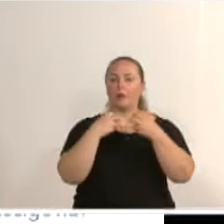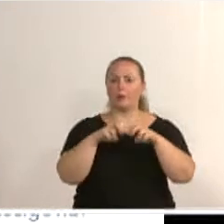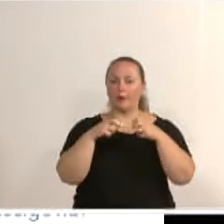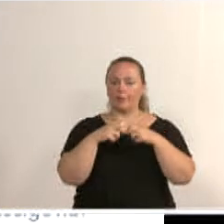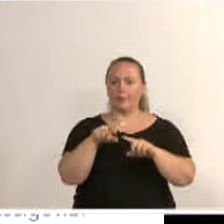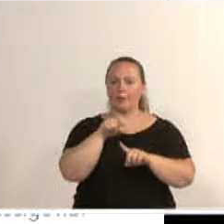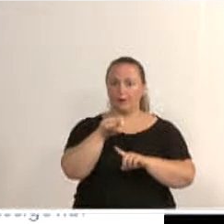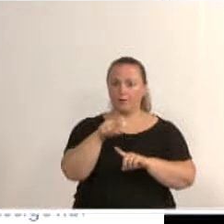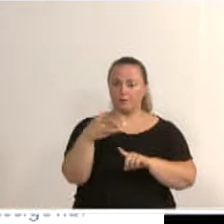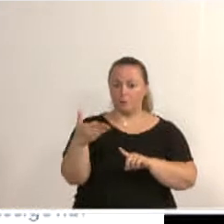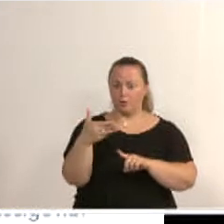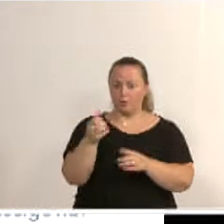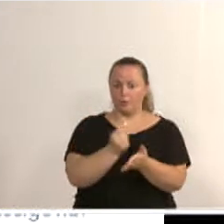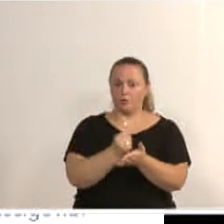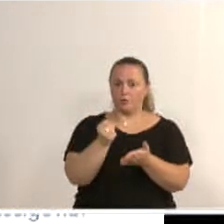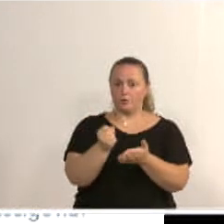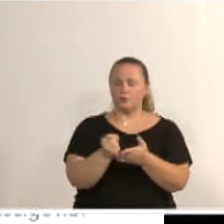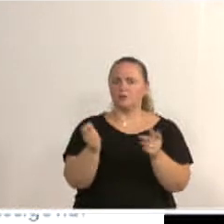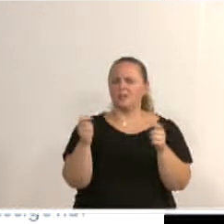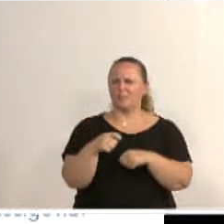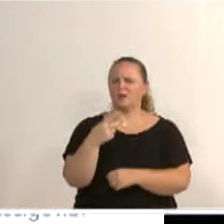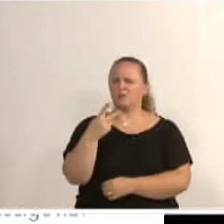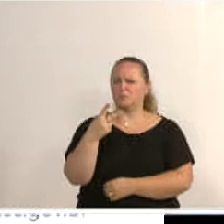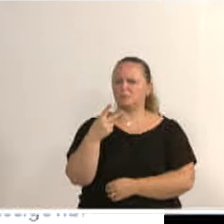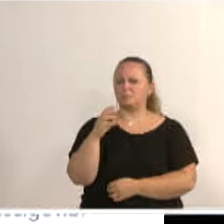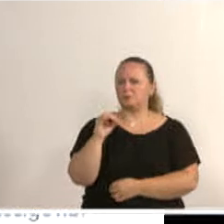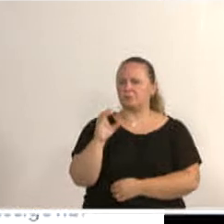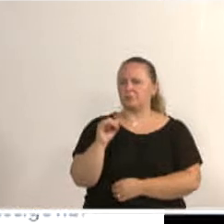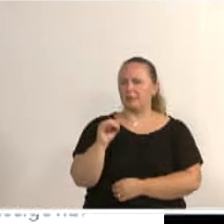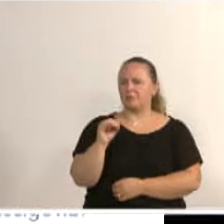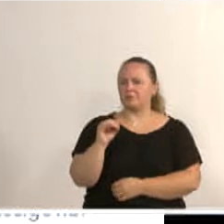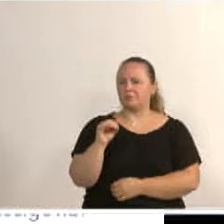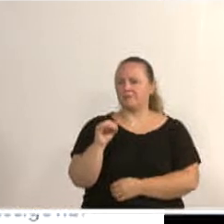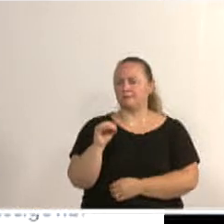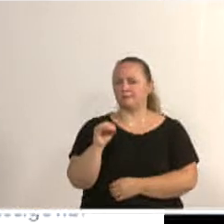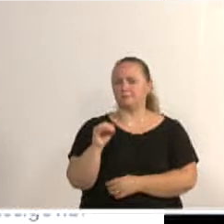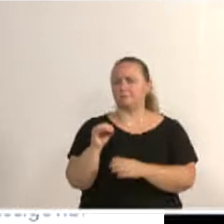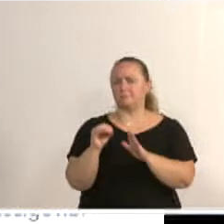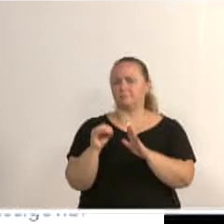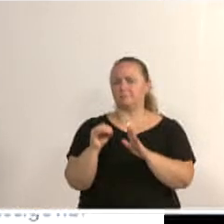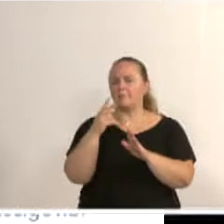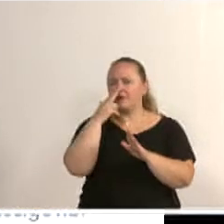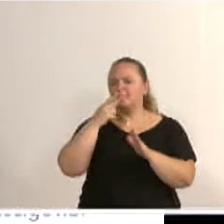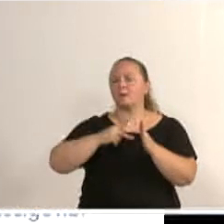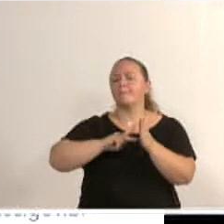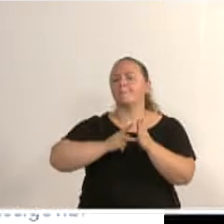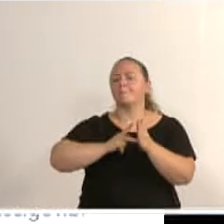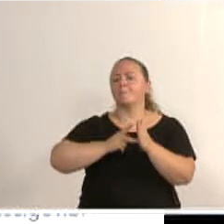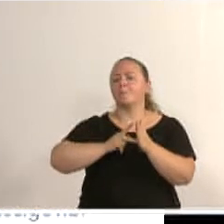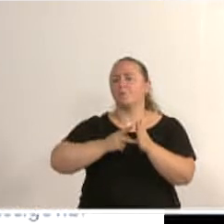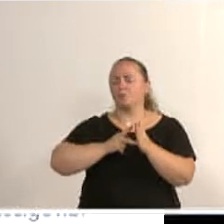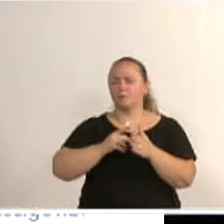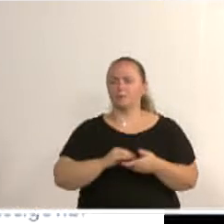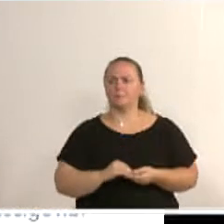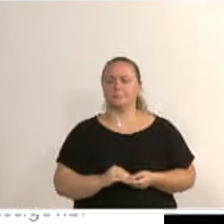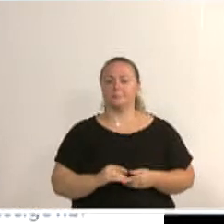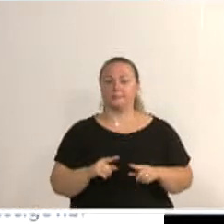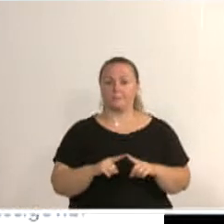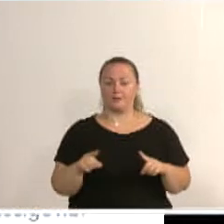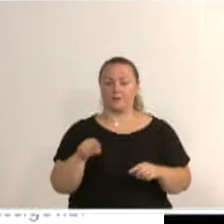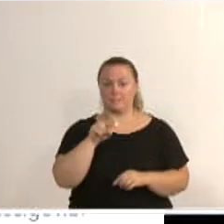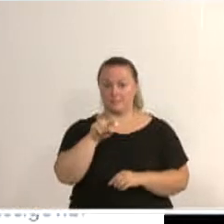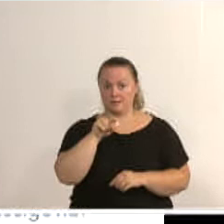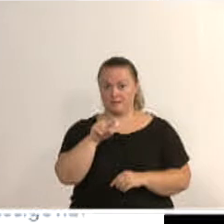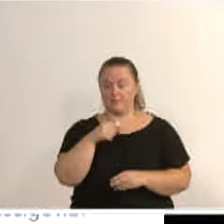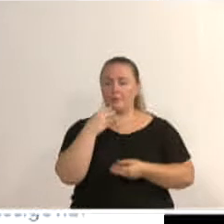previsto no contrato para trabalhar com 200 cavalos de potência. A carroceria que pede o contrato para esse veículo de 200